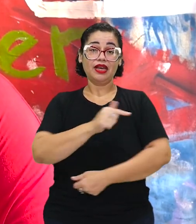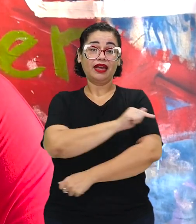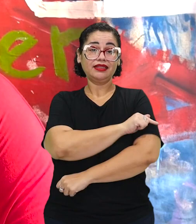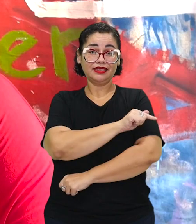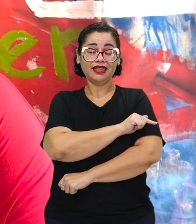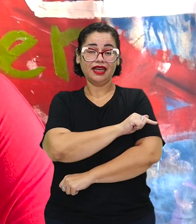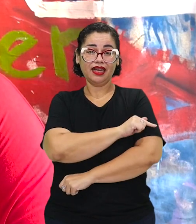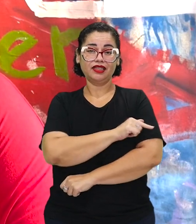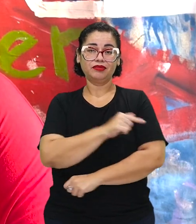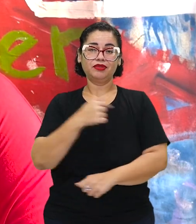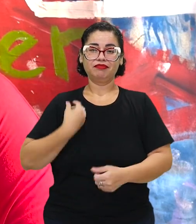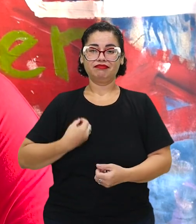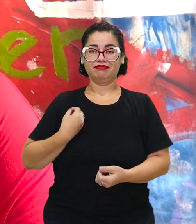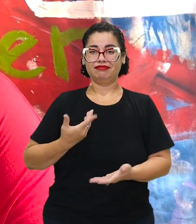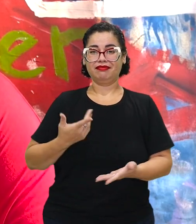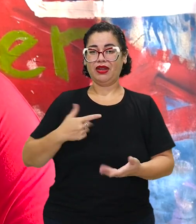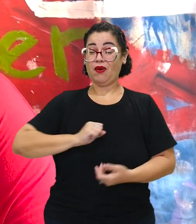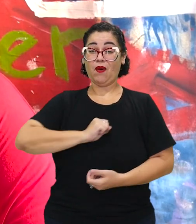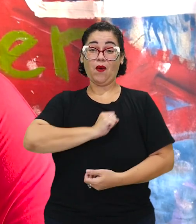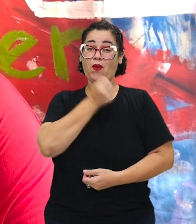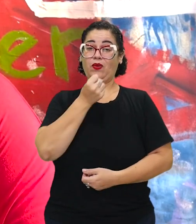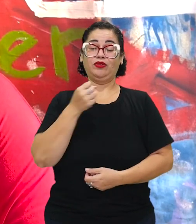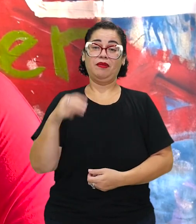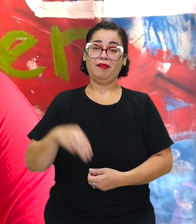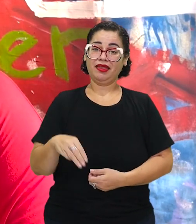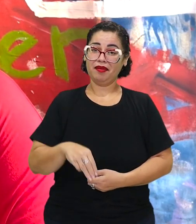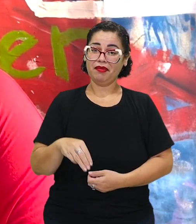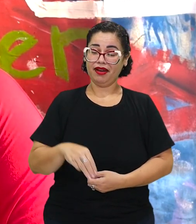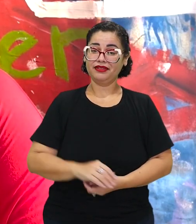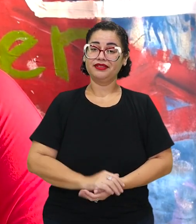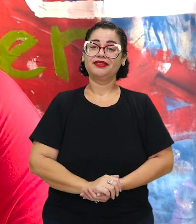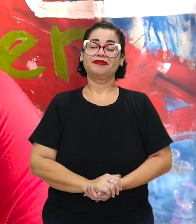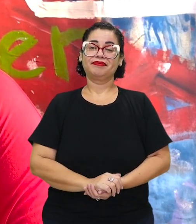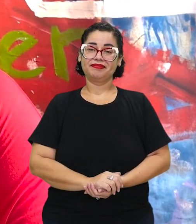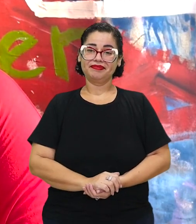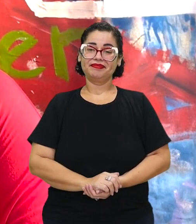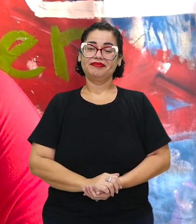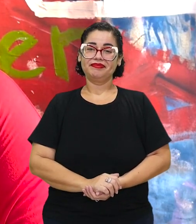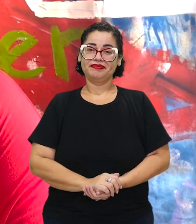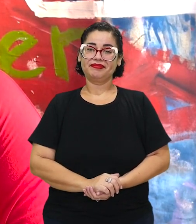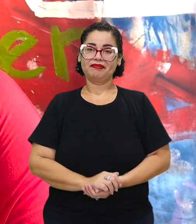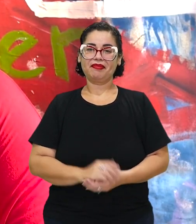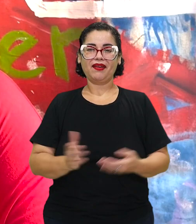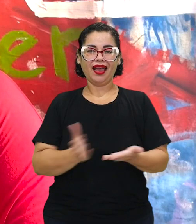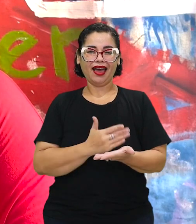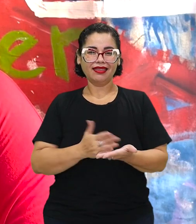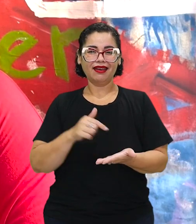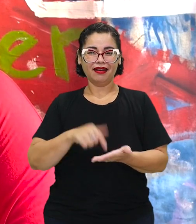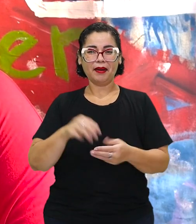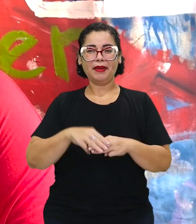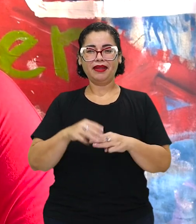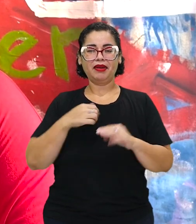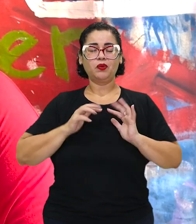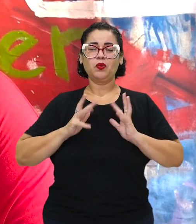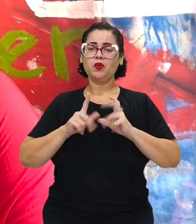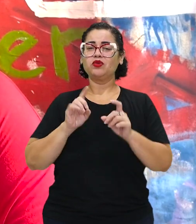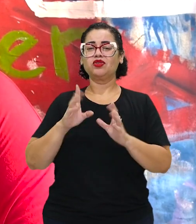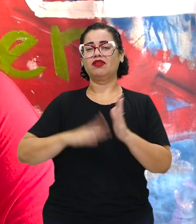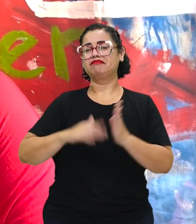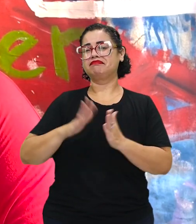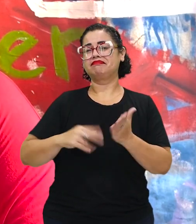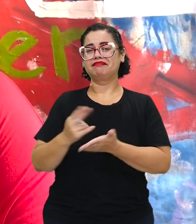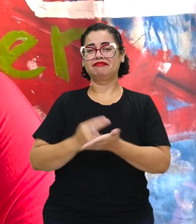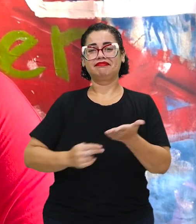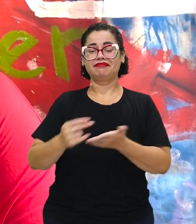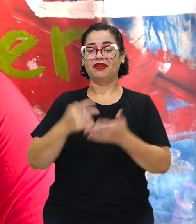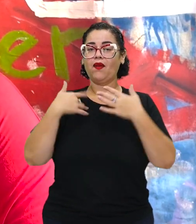ano, eu odiei matemática e o meu caderno inteiro foi desenhado. Eu não